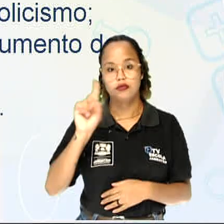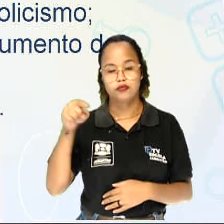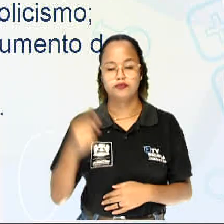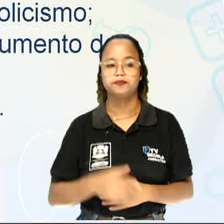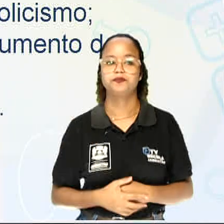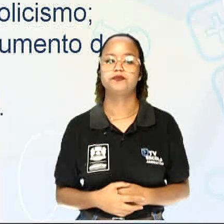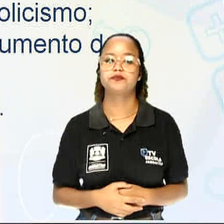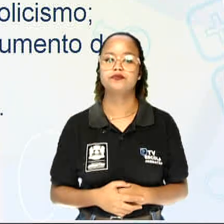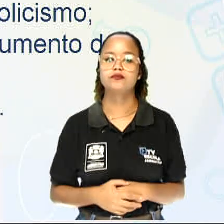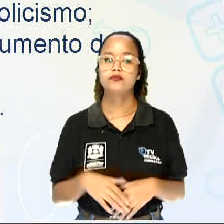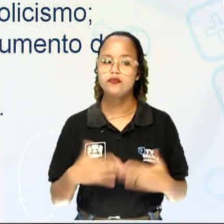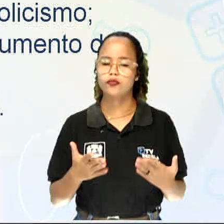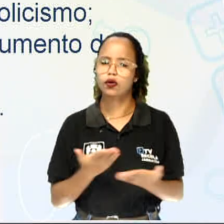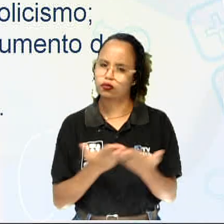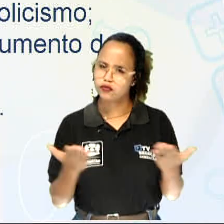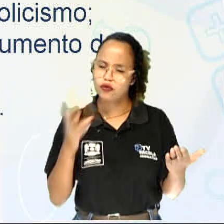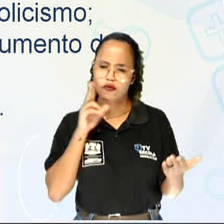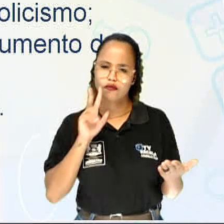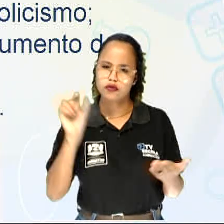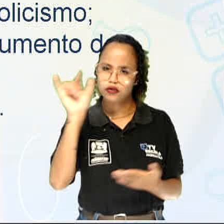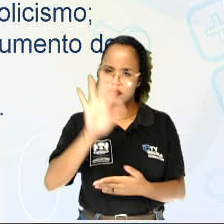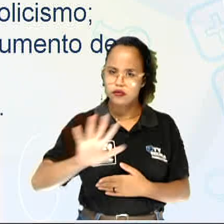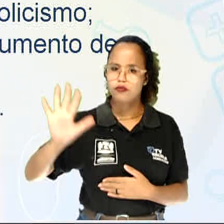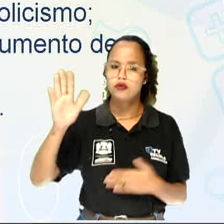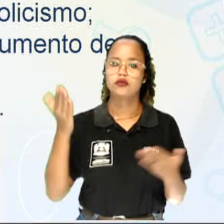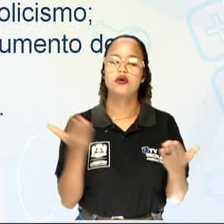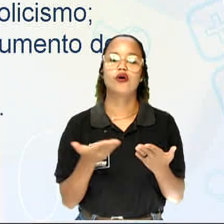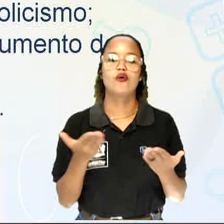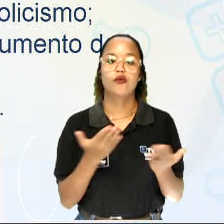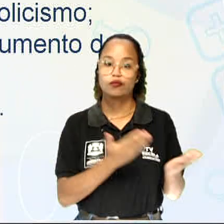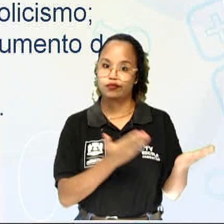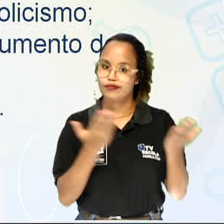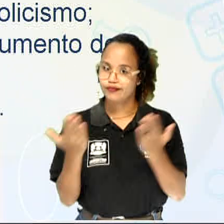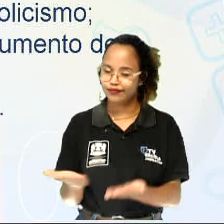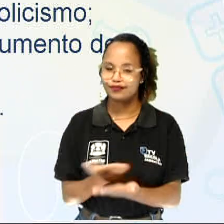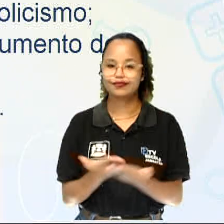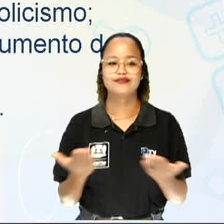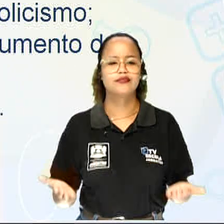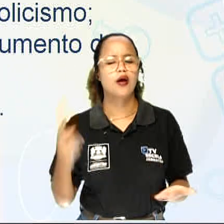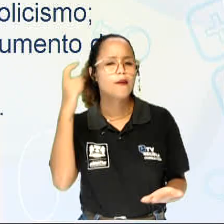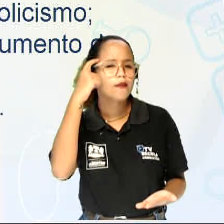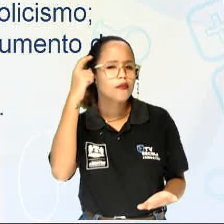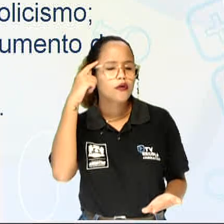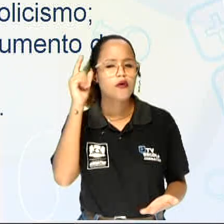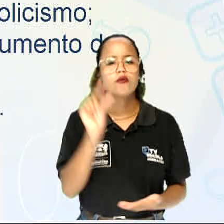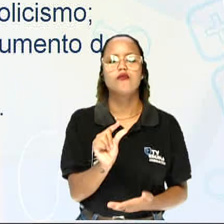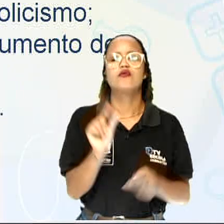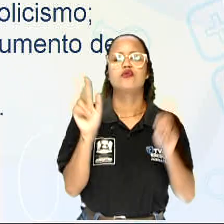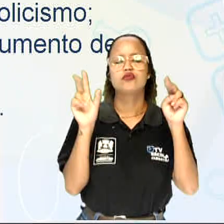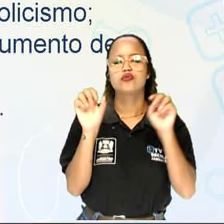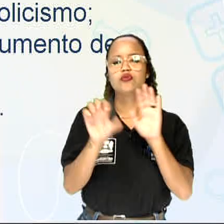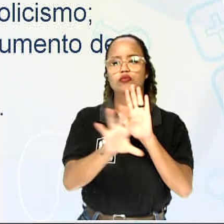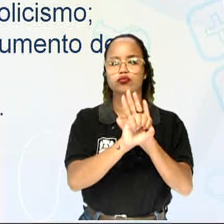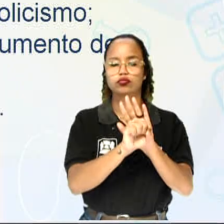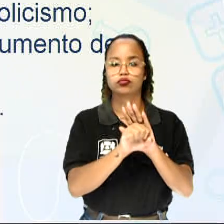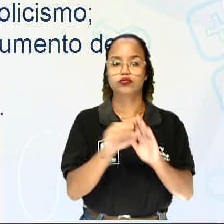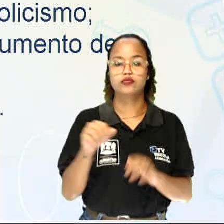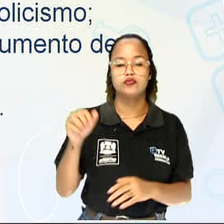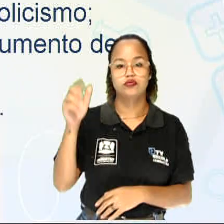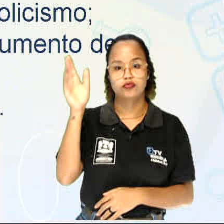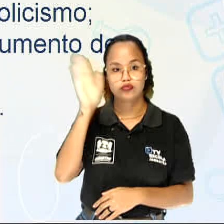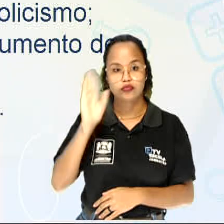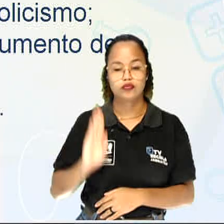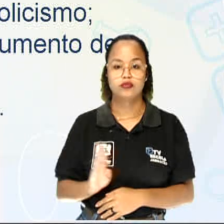Bom, vocês estão vendo aí na imagem que eu trouxe para vocês, para a gente pensar um pouco os símbolos nacionais. Essa